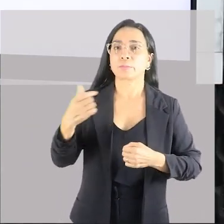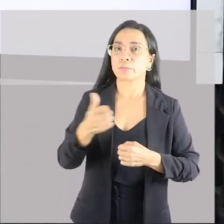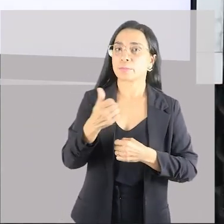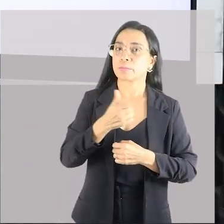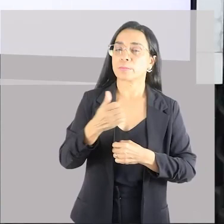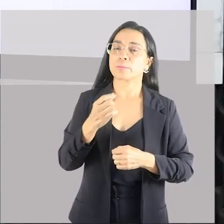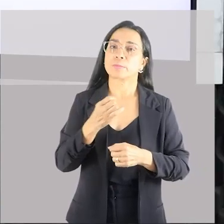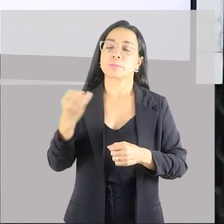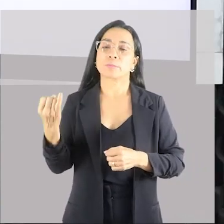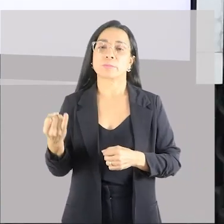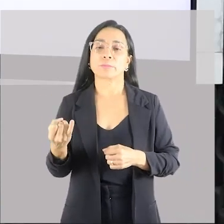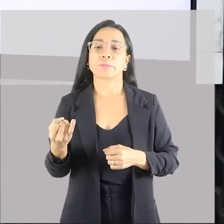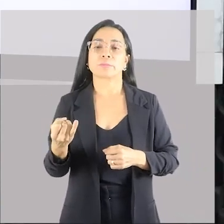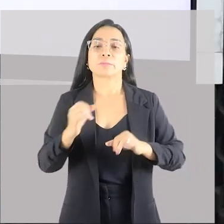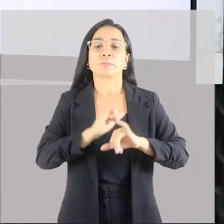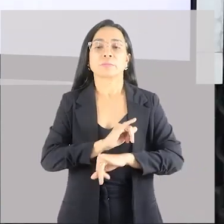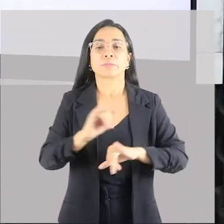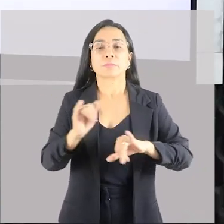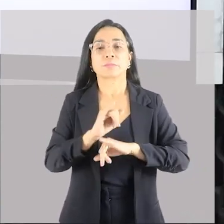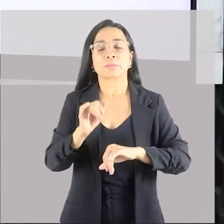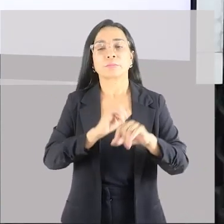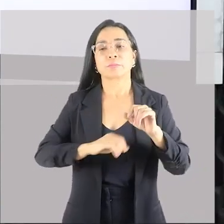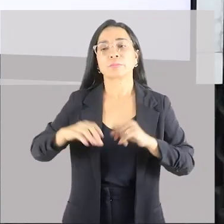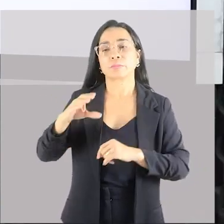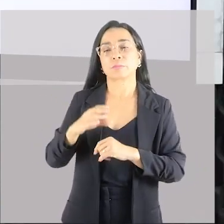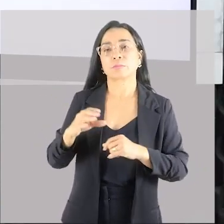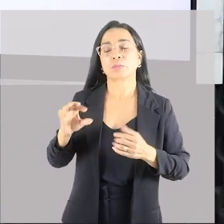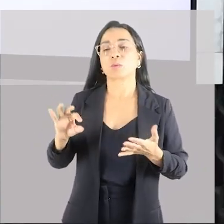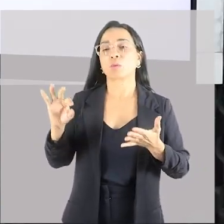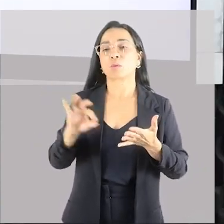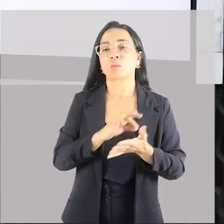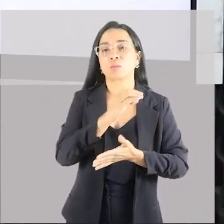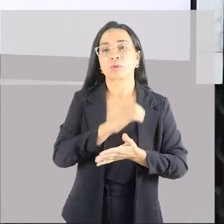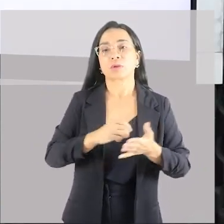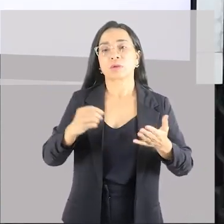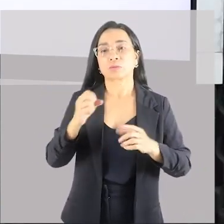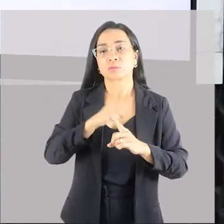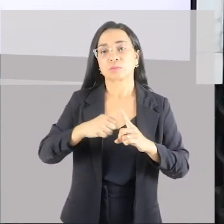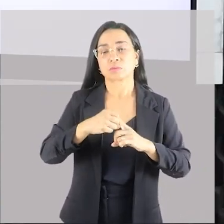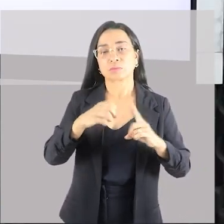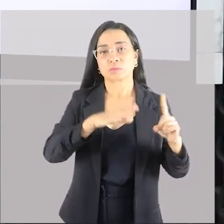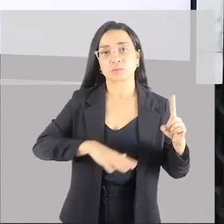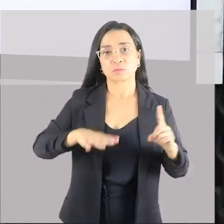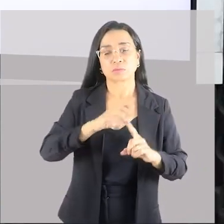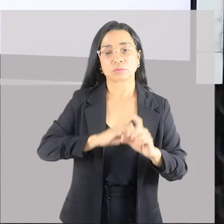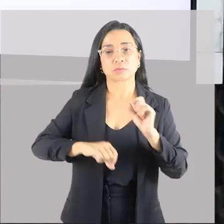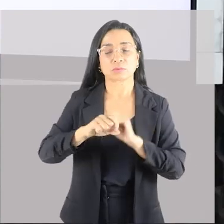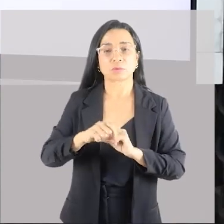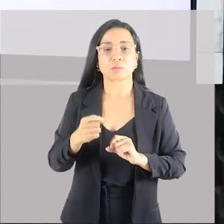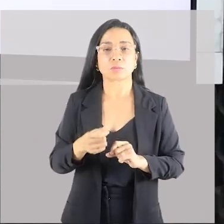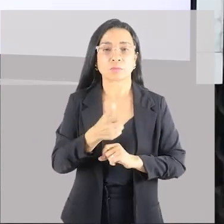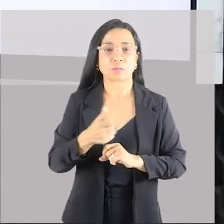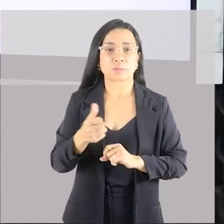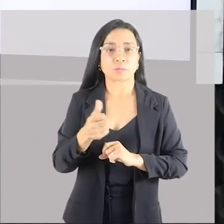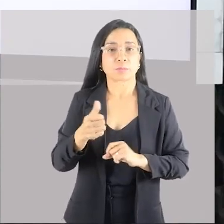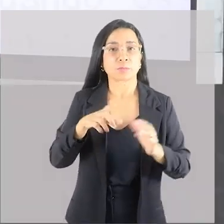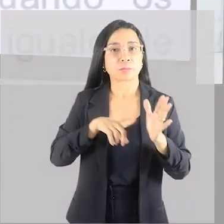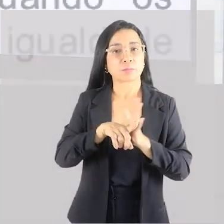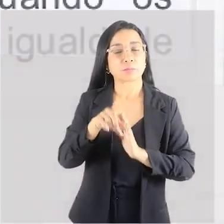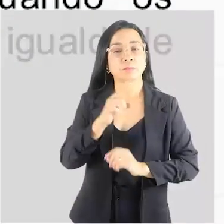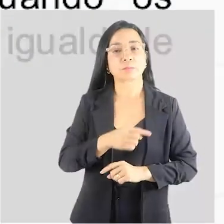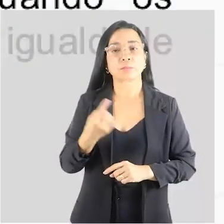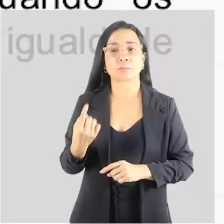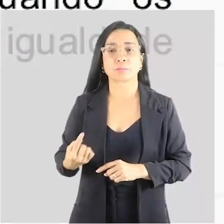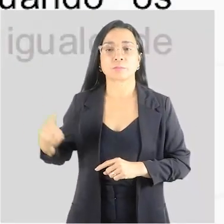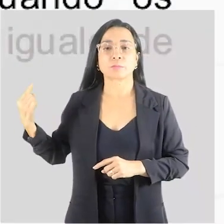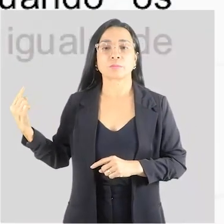são contratualistas, e este contrato social, do qual Rousseau, que é a nossa primeira questão, está aqui, ó, Rousseau, está